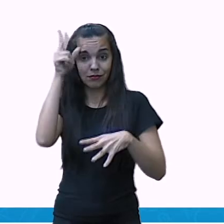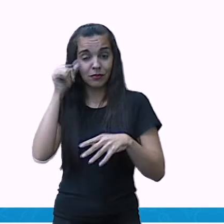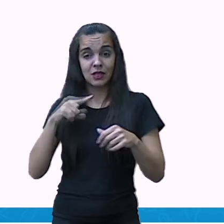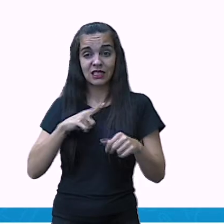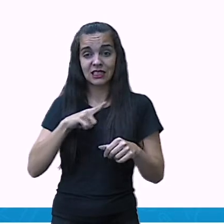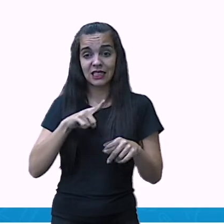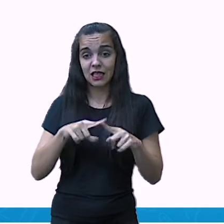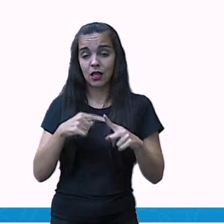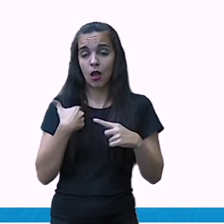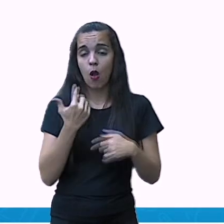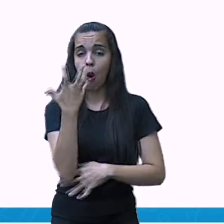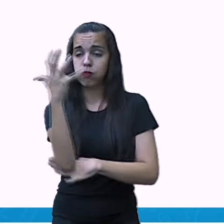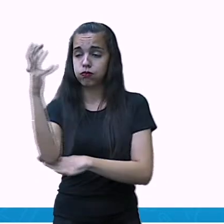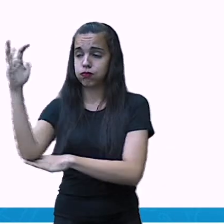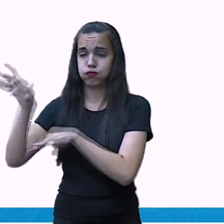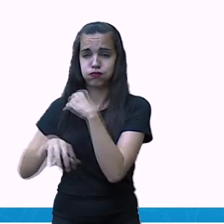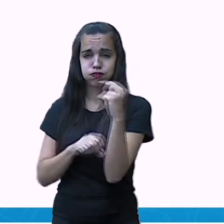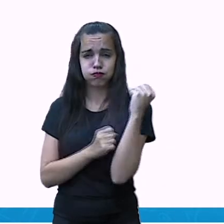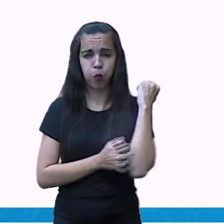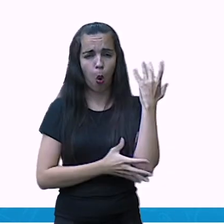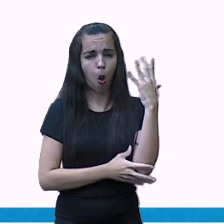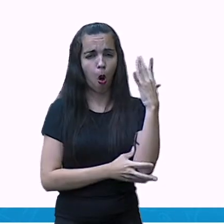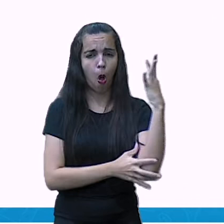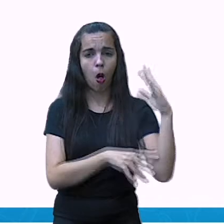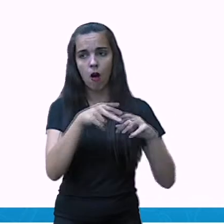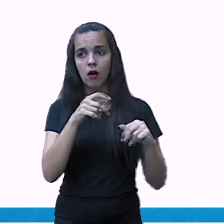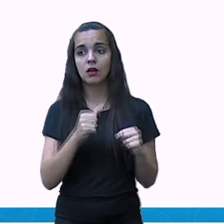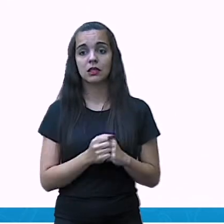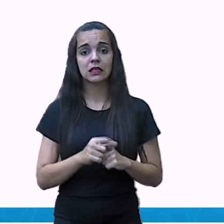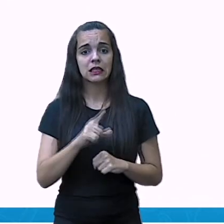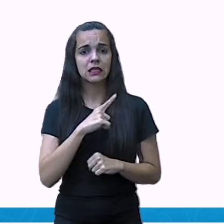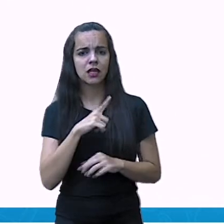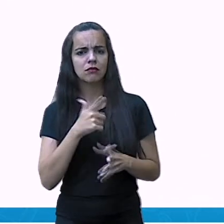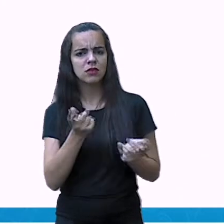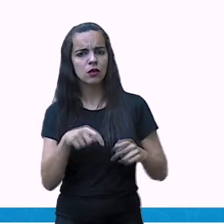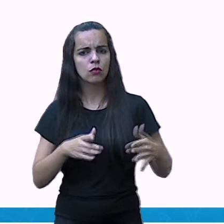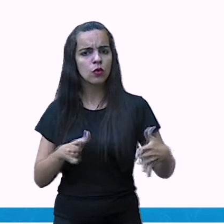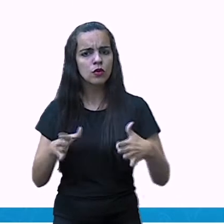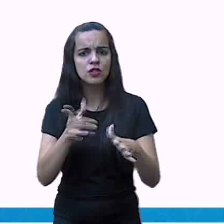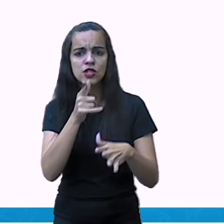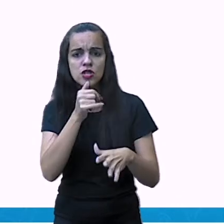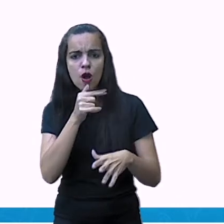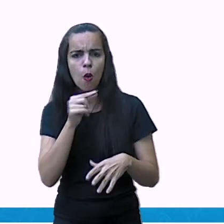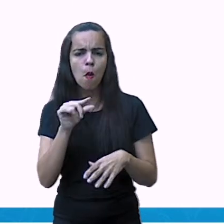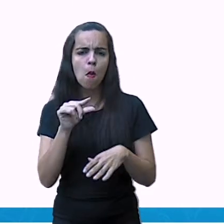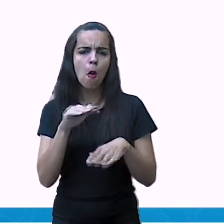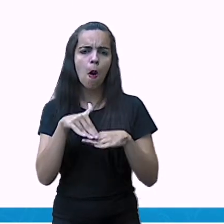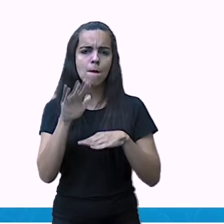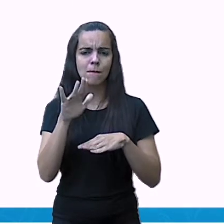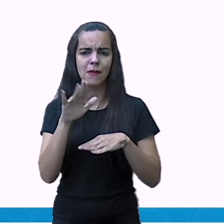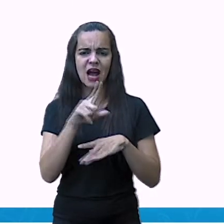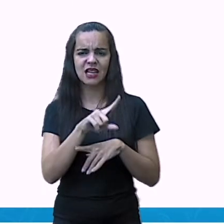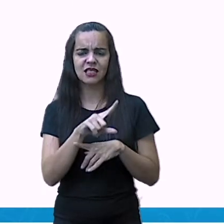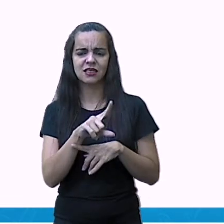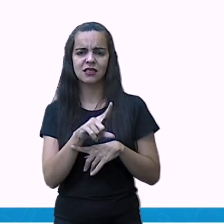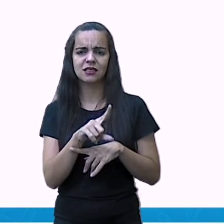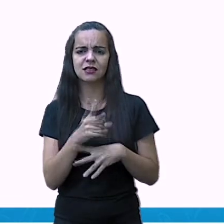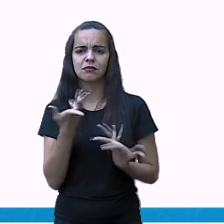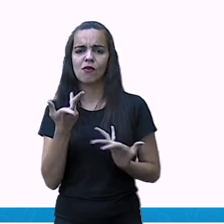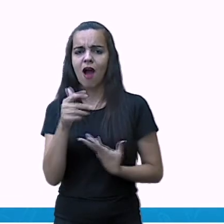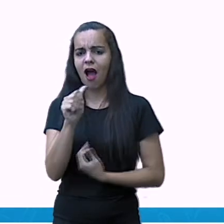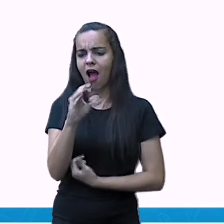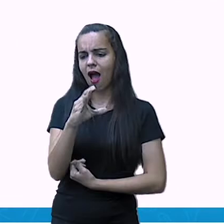Ok? São rios de água um pouco mais ácida, com a maior presença de